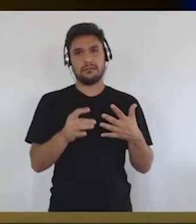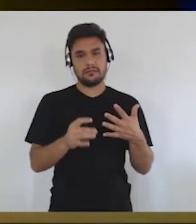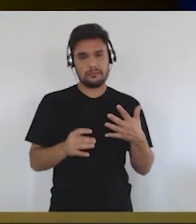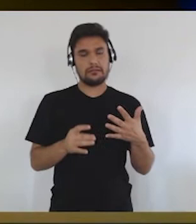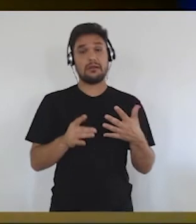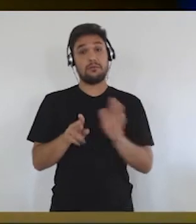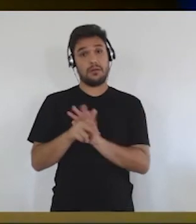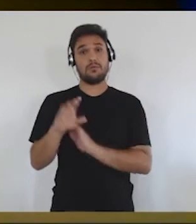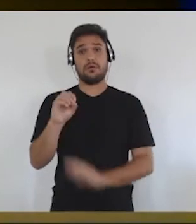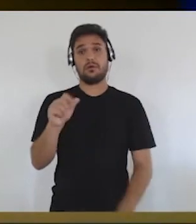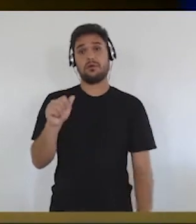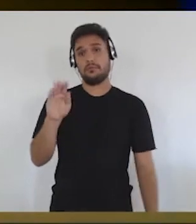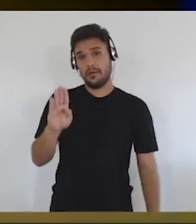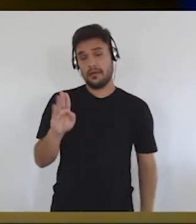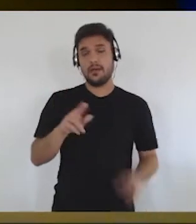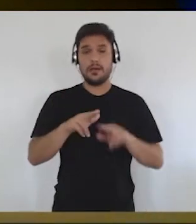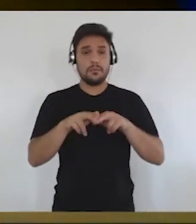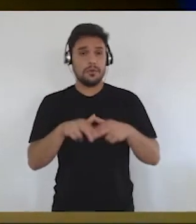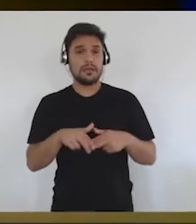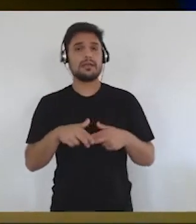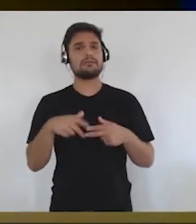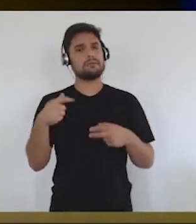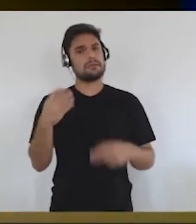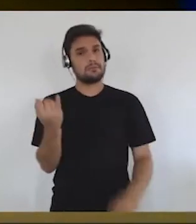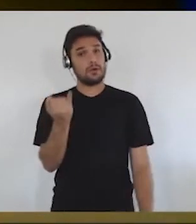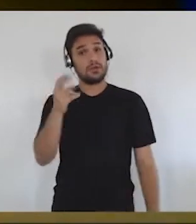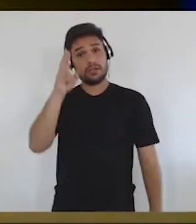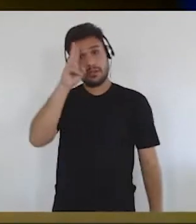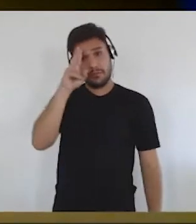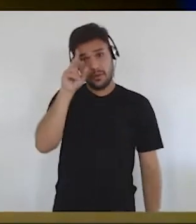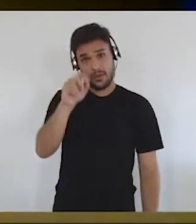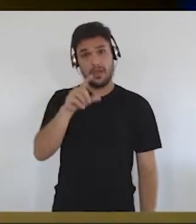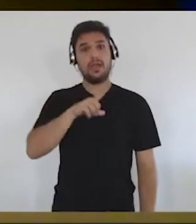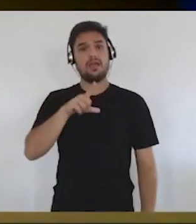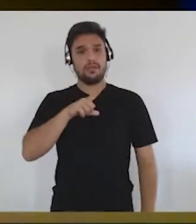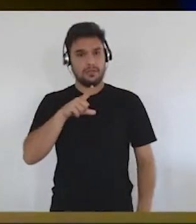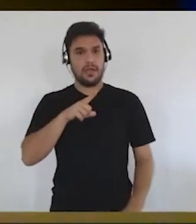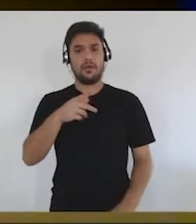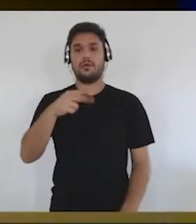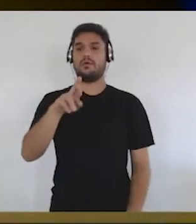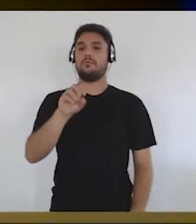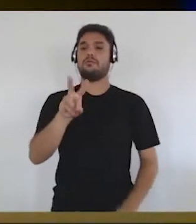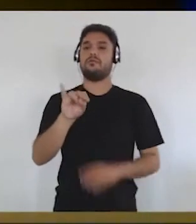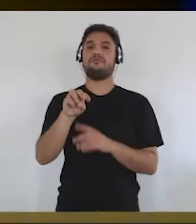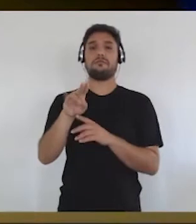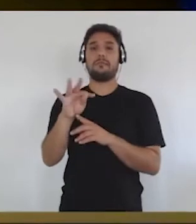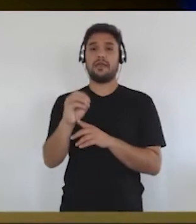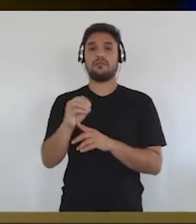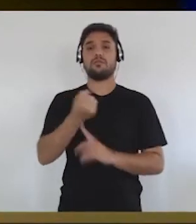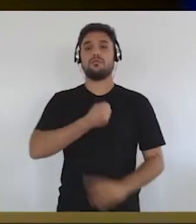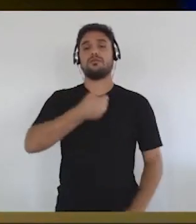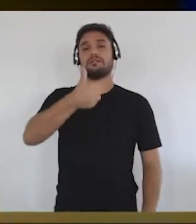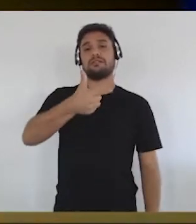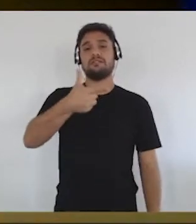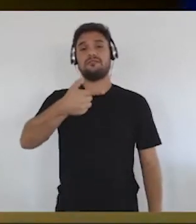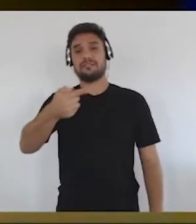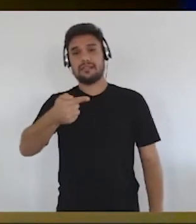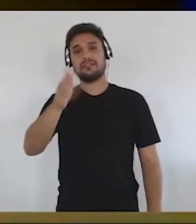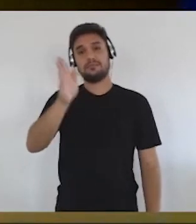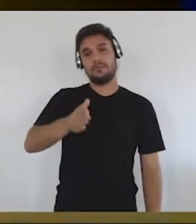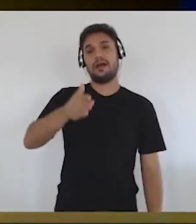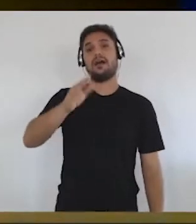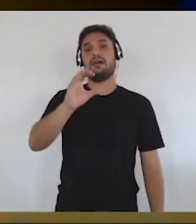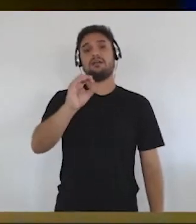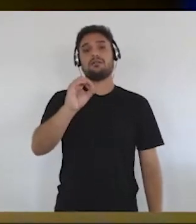pela OAB. Para isso, é importante ressaltar que a gente tem um provimento, o provimento 127 de